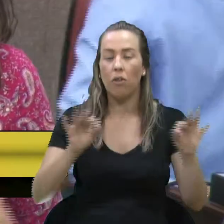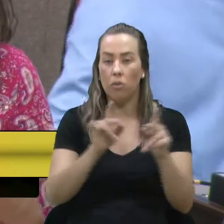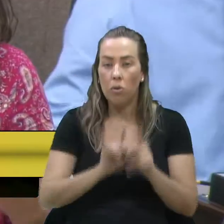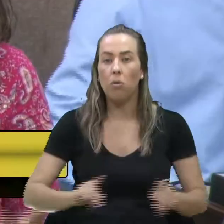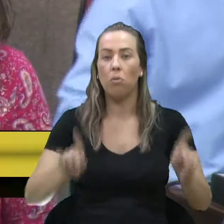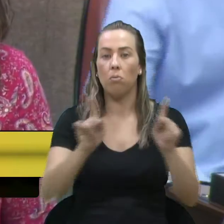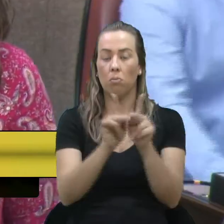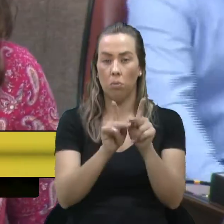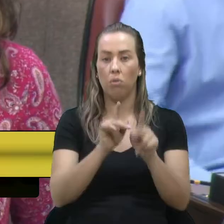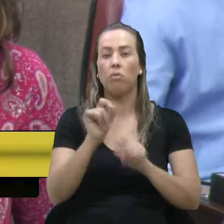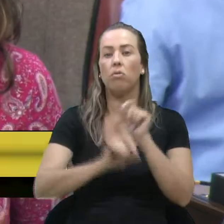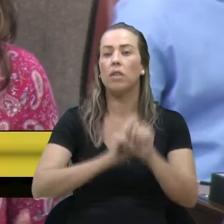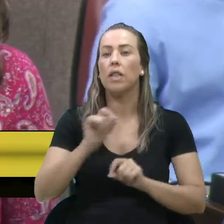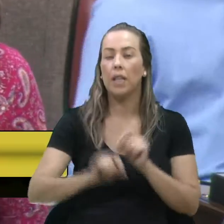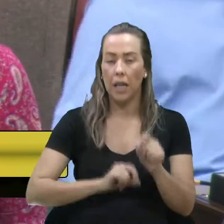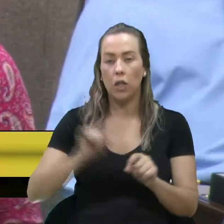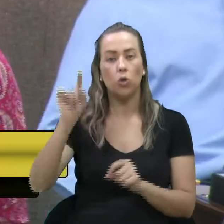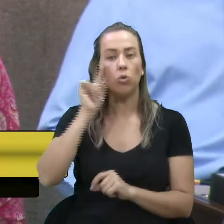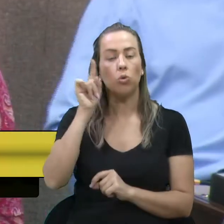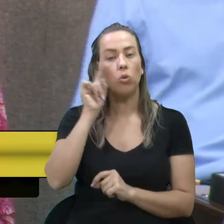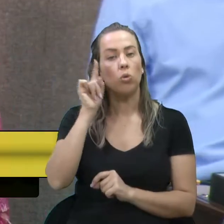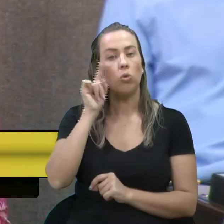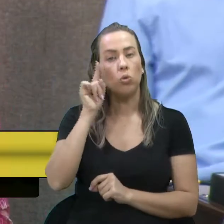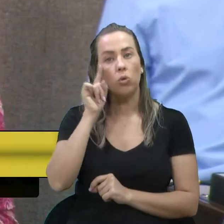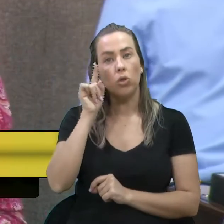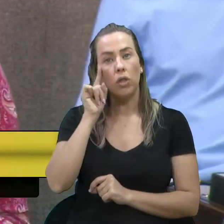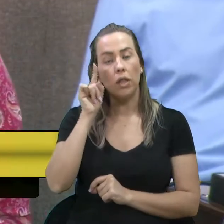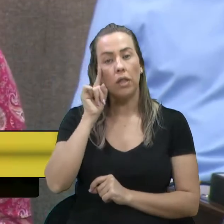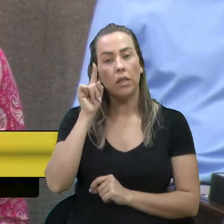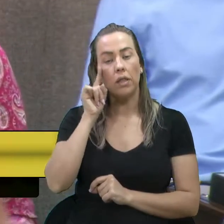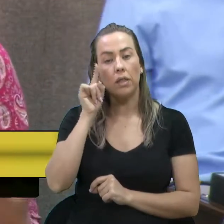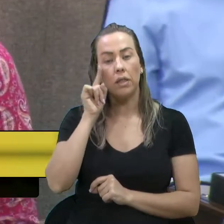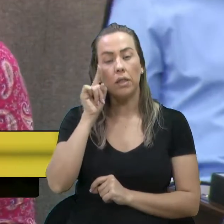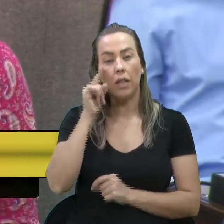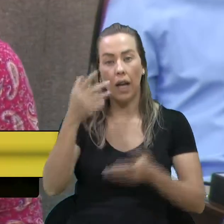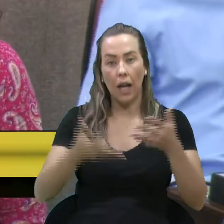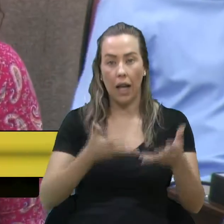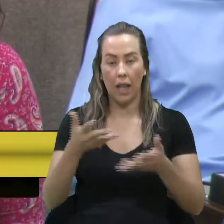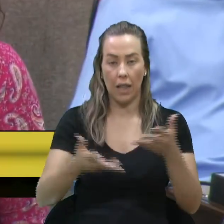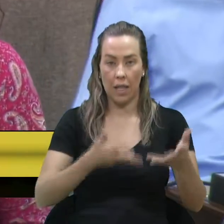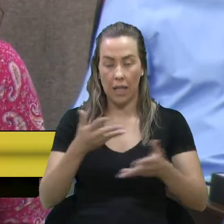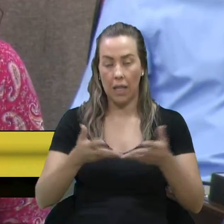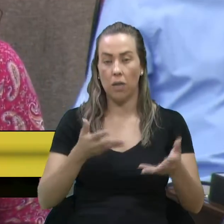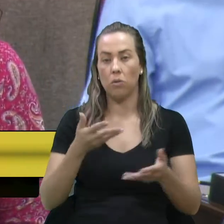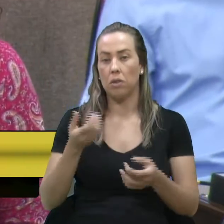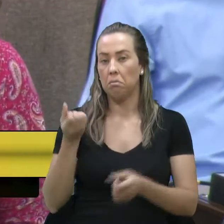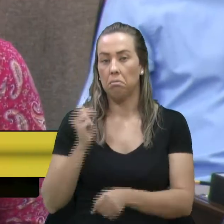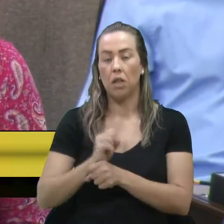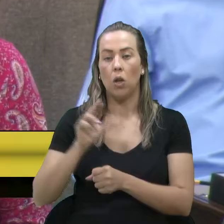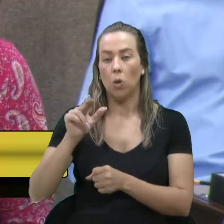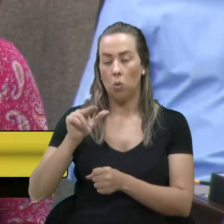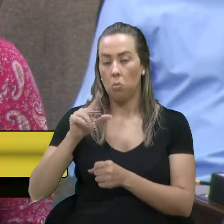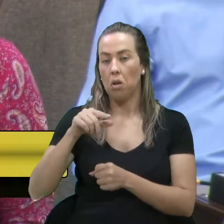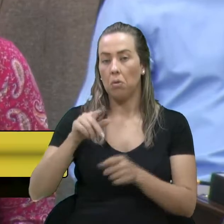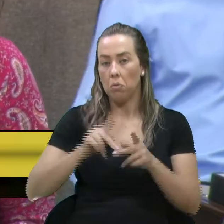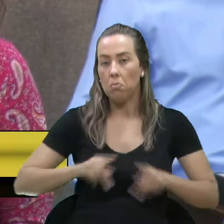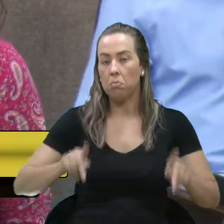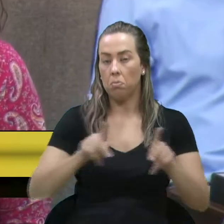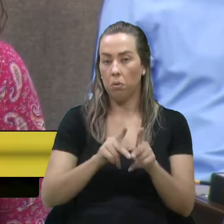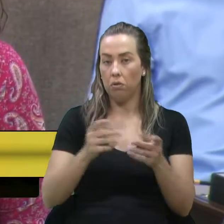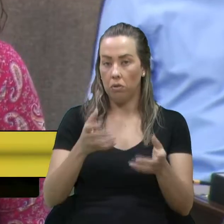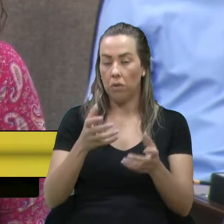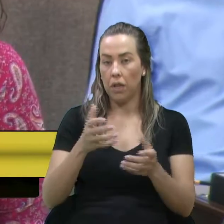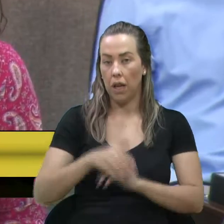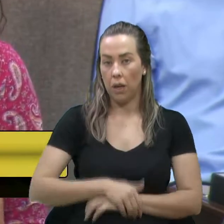população, foi quem esteve diariamente, né, atendendo sem descanso a população. Então, quero deixar